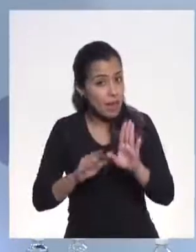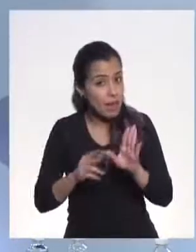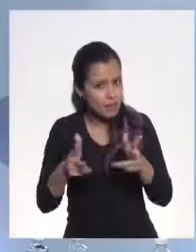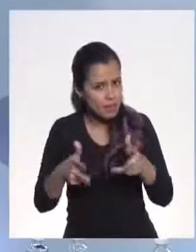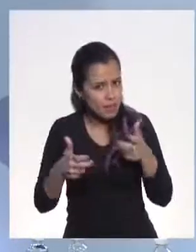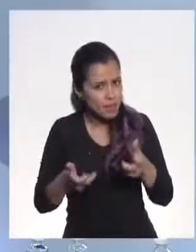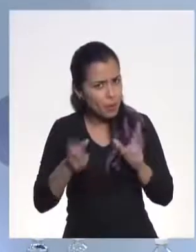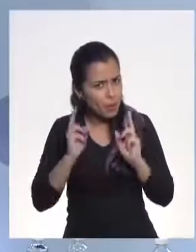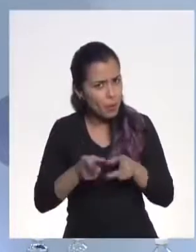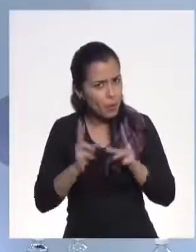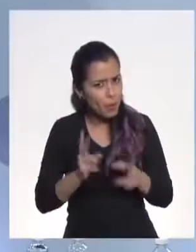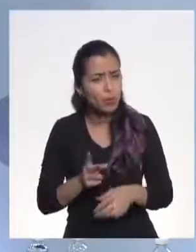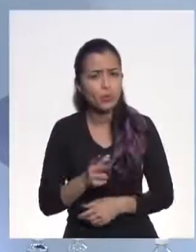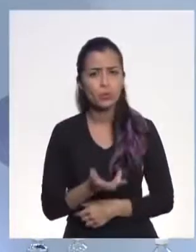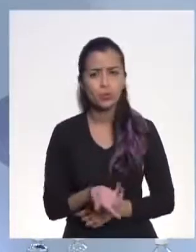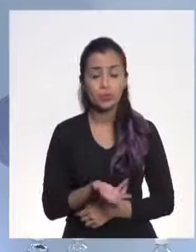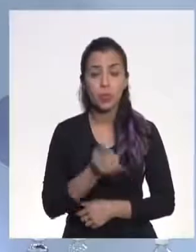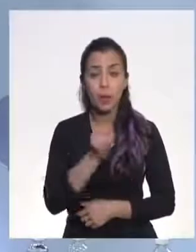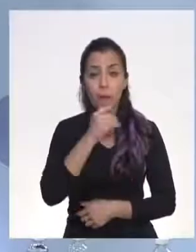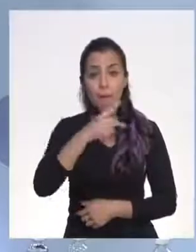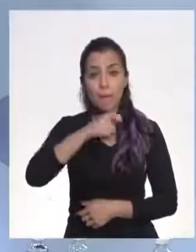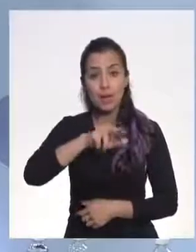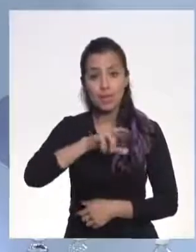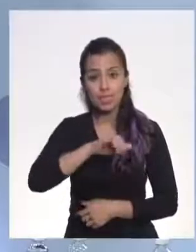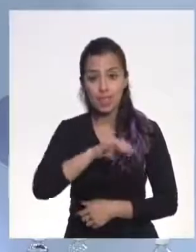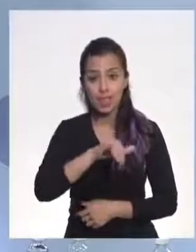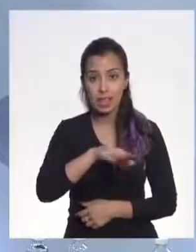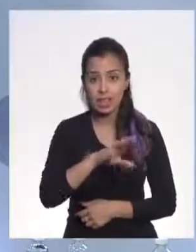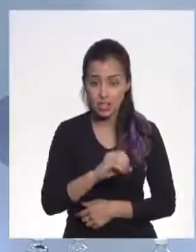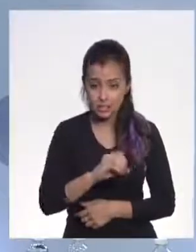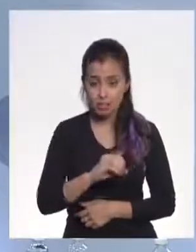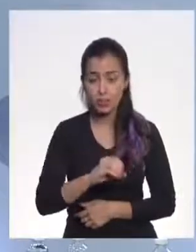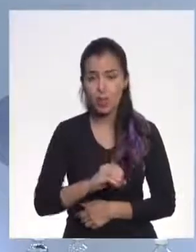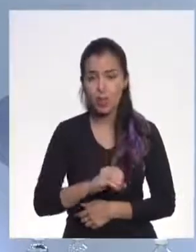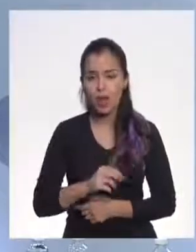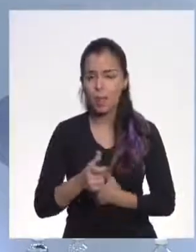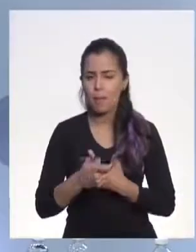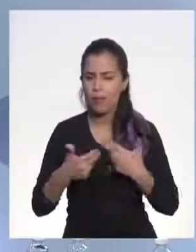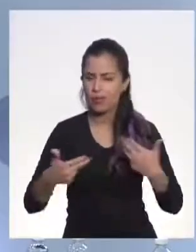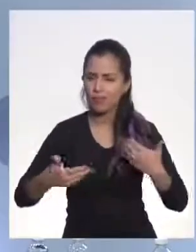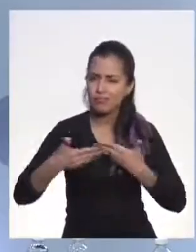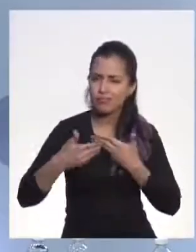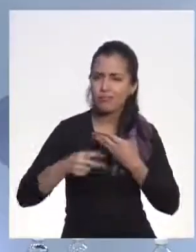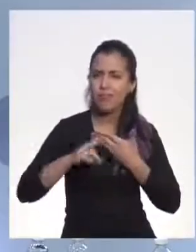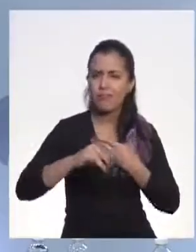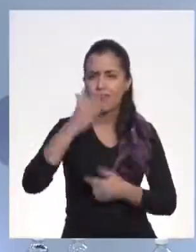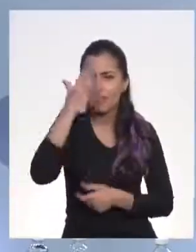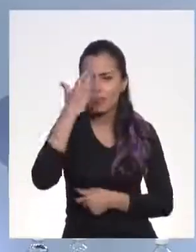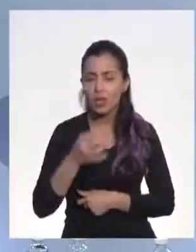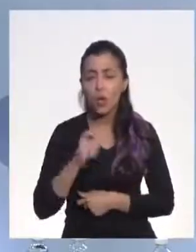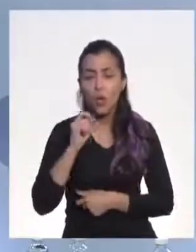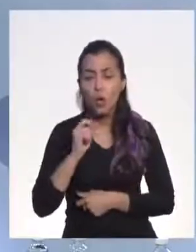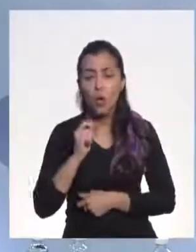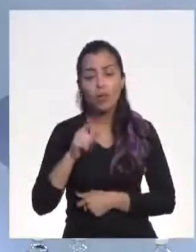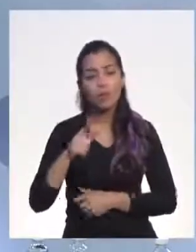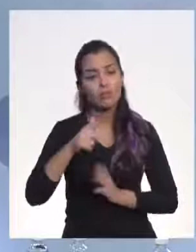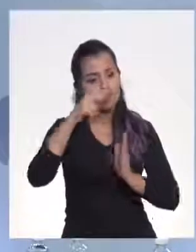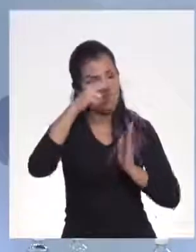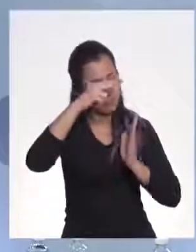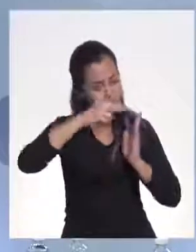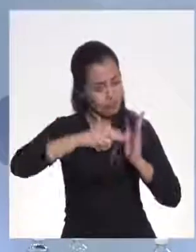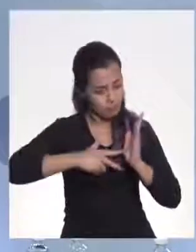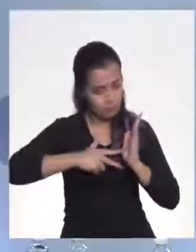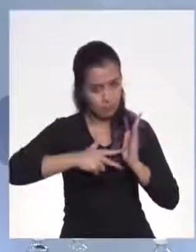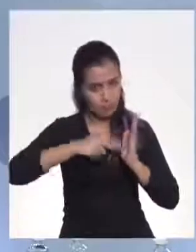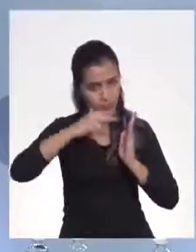o pai mas eles vão ver vocês vão ver lá na frente mas quando eu faço uma descrição eu posso ler é a